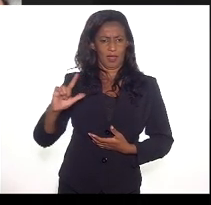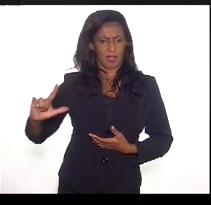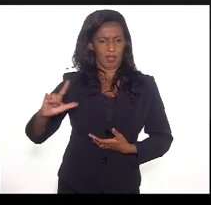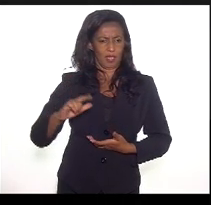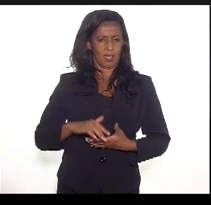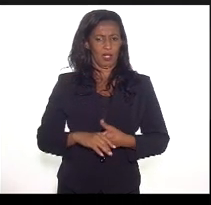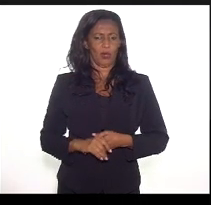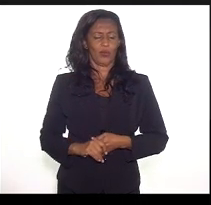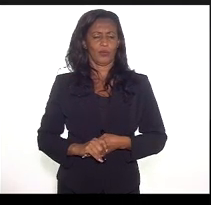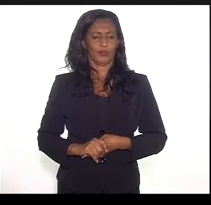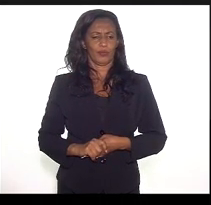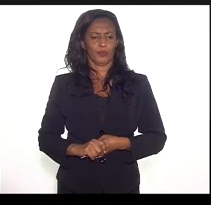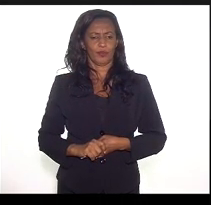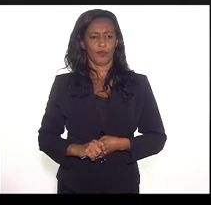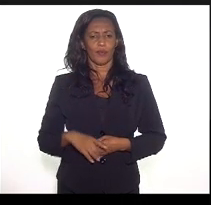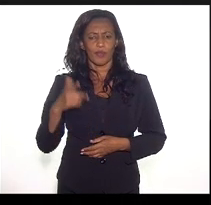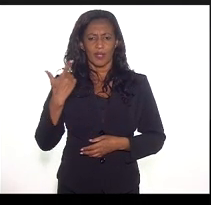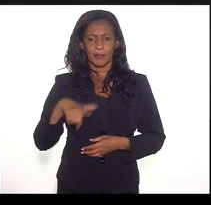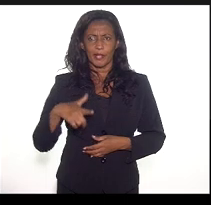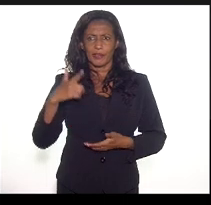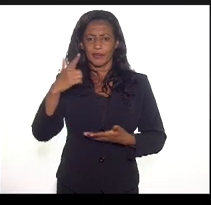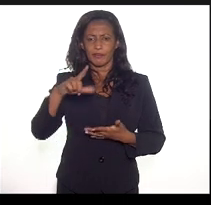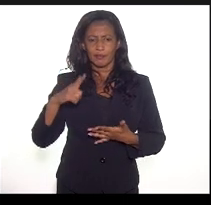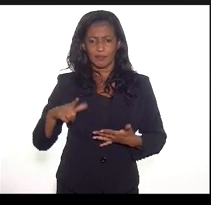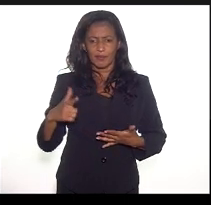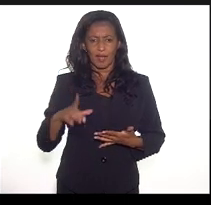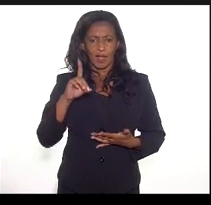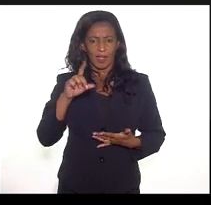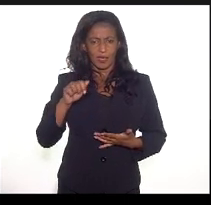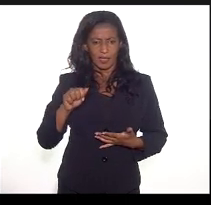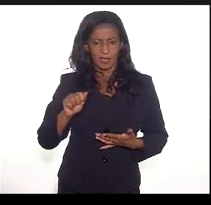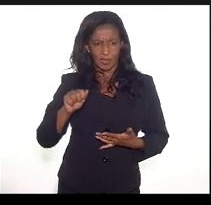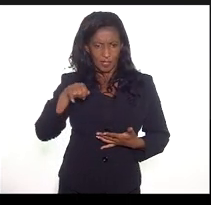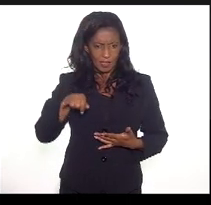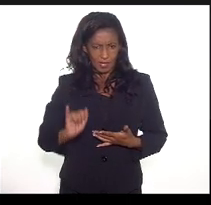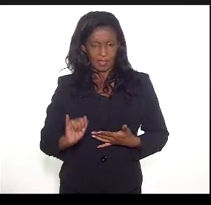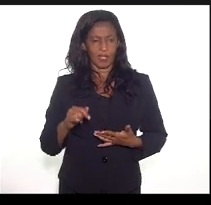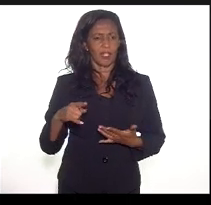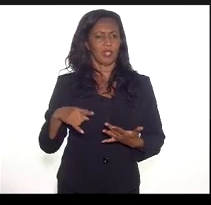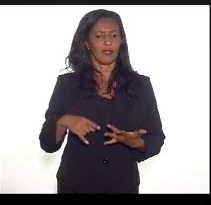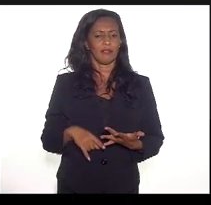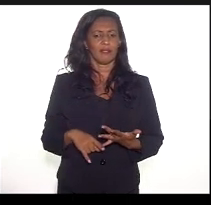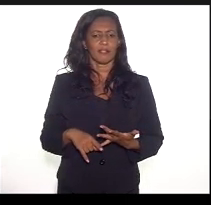Daniel Librelon. Mais alguém? Dani Monteiro, presidente. Dani Monteiro.